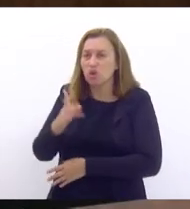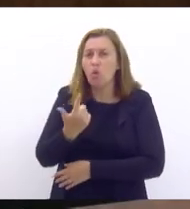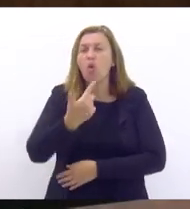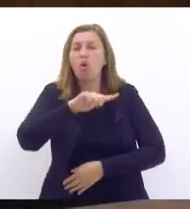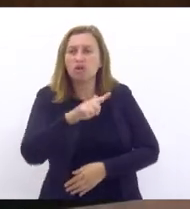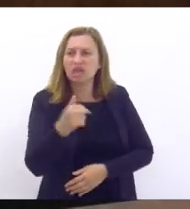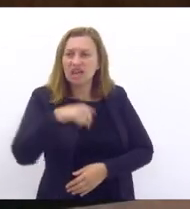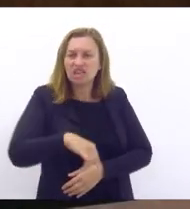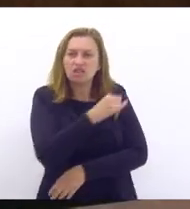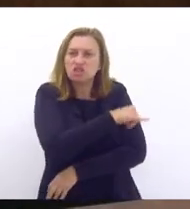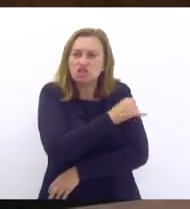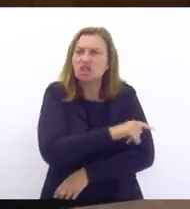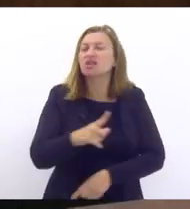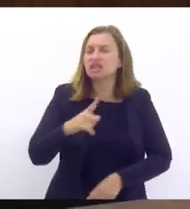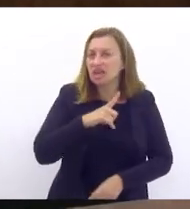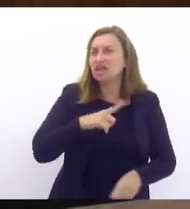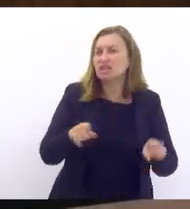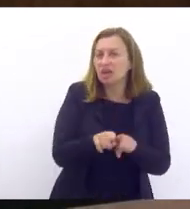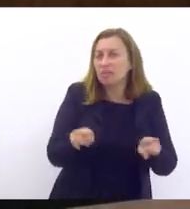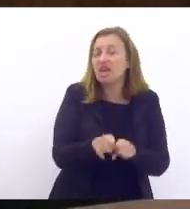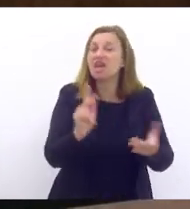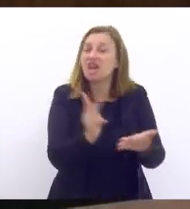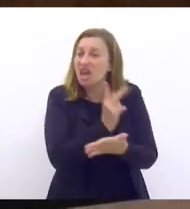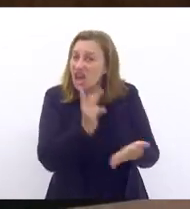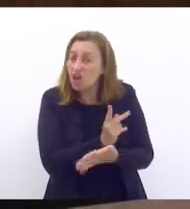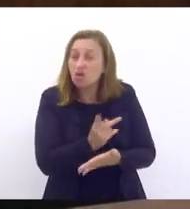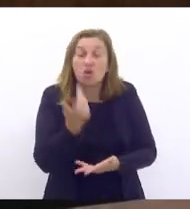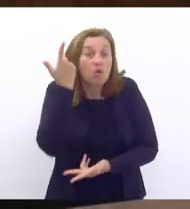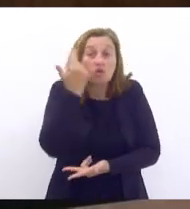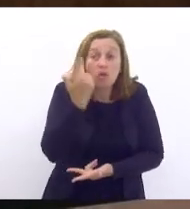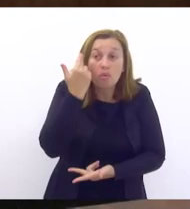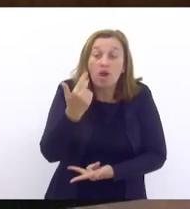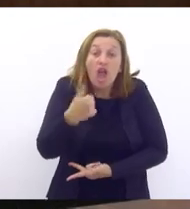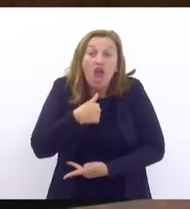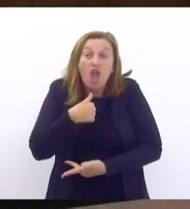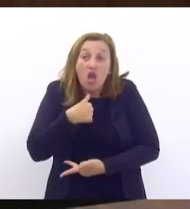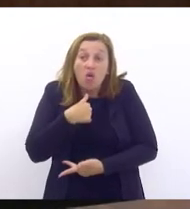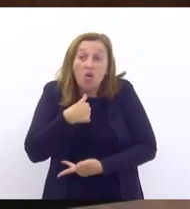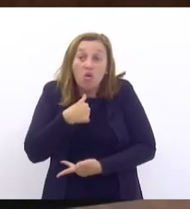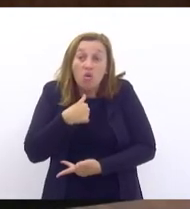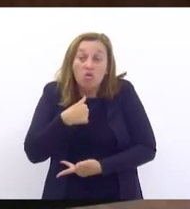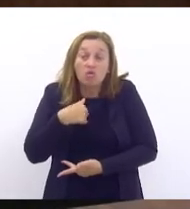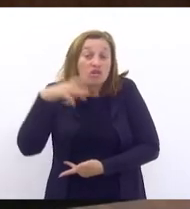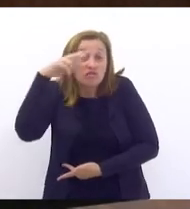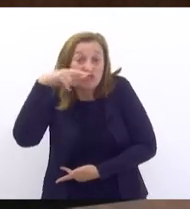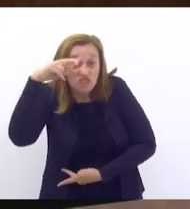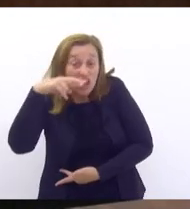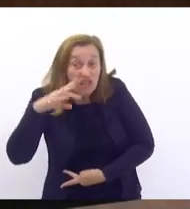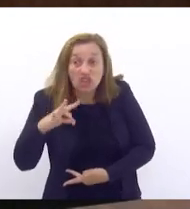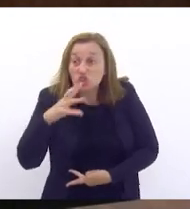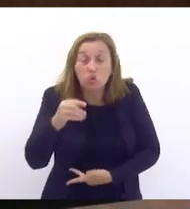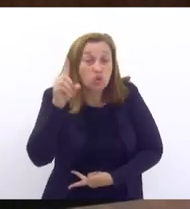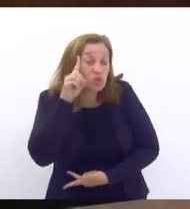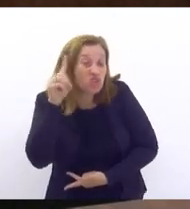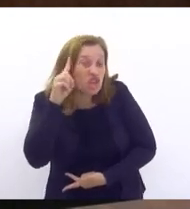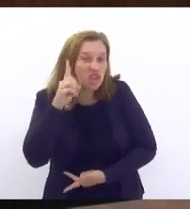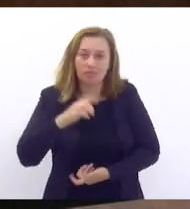aqui no Rio de Janeiro também tem casos errados. Evidente, eu mesmo sou um que fiscalizo todos os